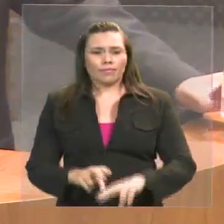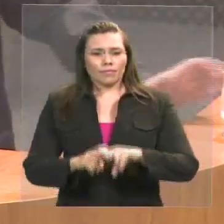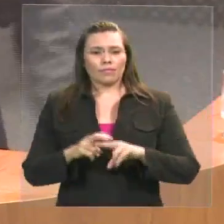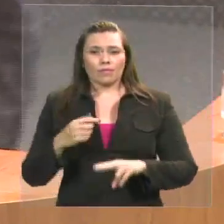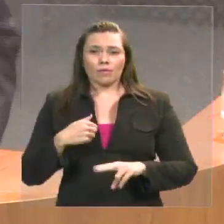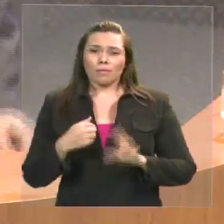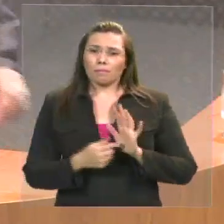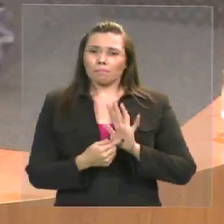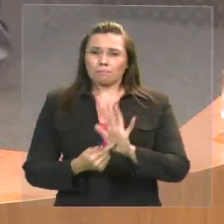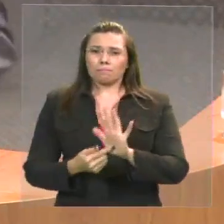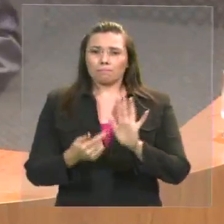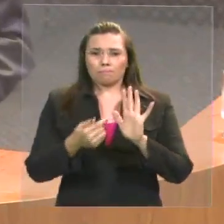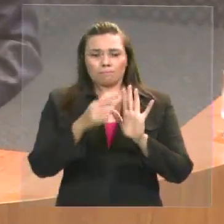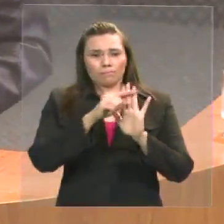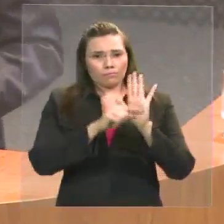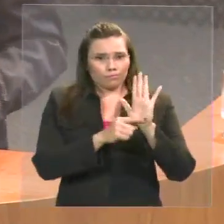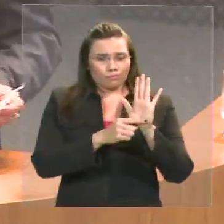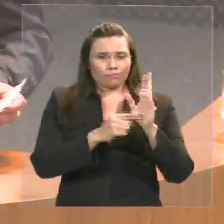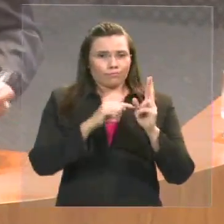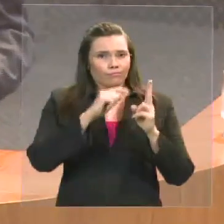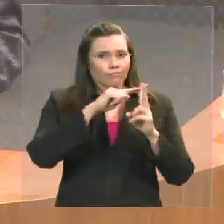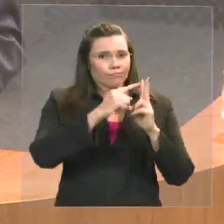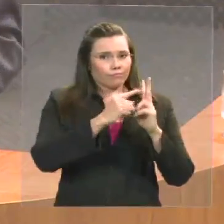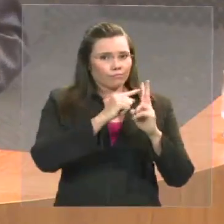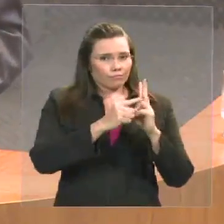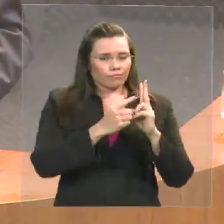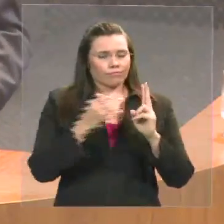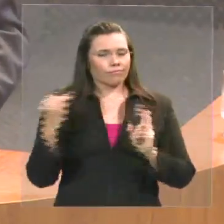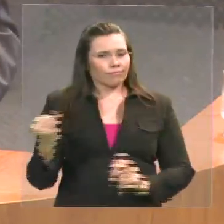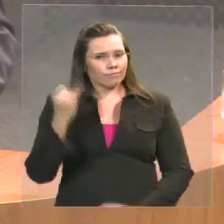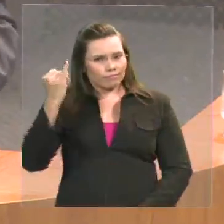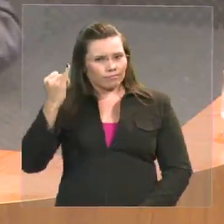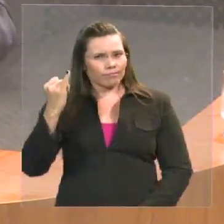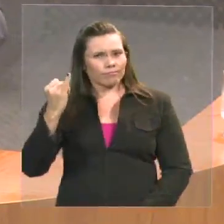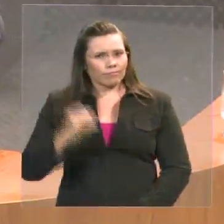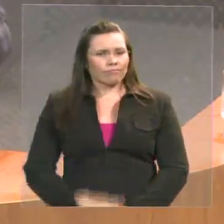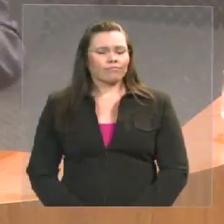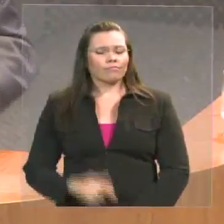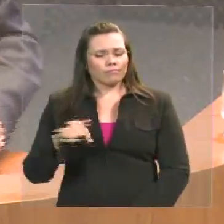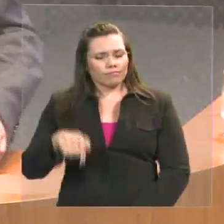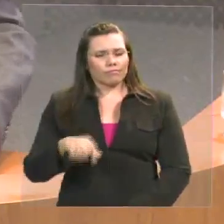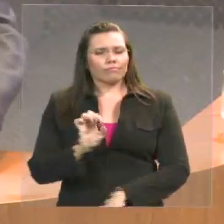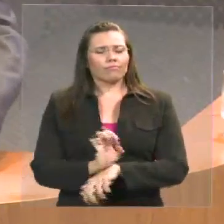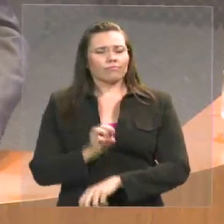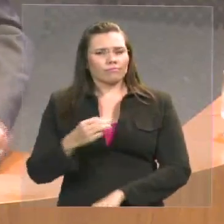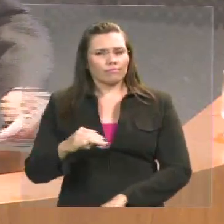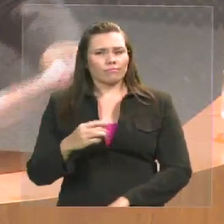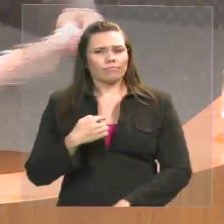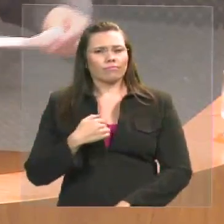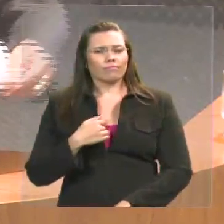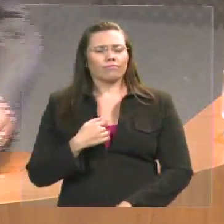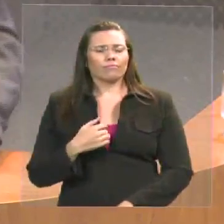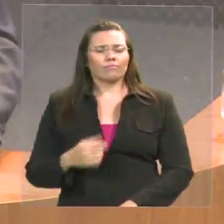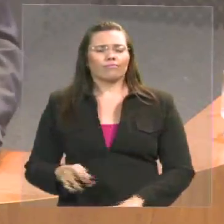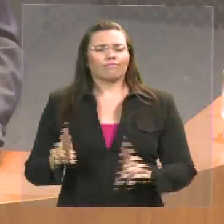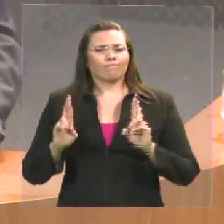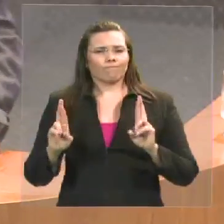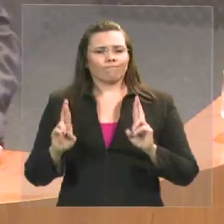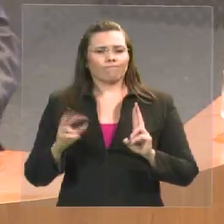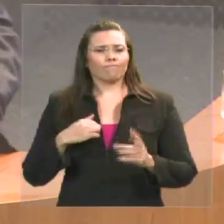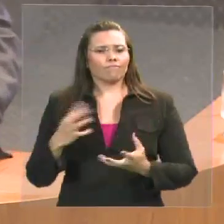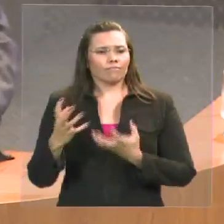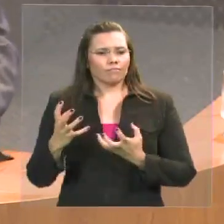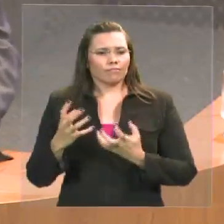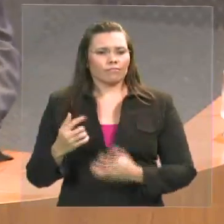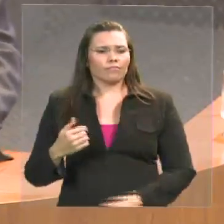por compreender a importância dessas medidas para o estado do Maranhão, e quero contar. E o governador pediu Deputado Júnior